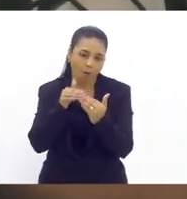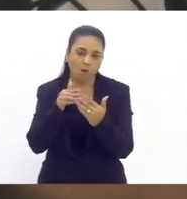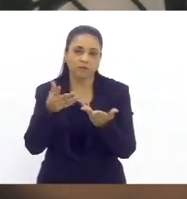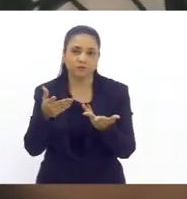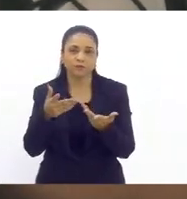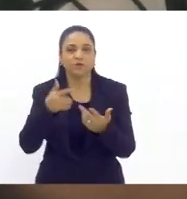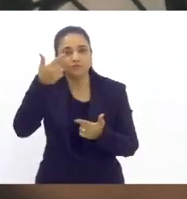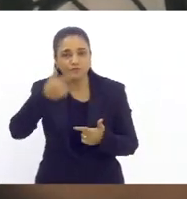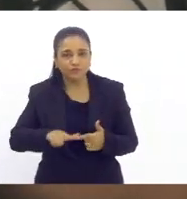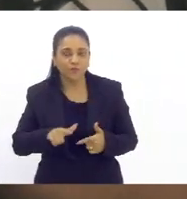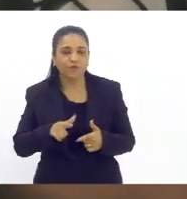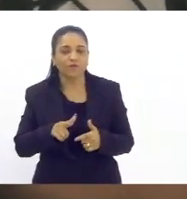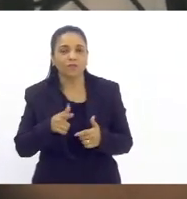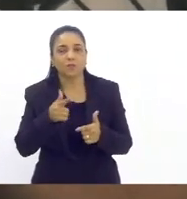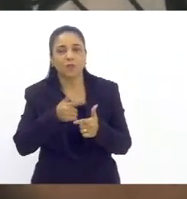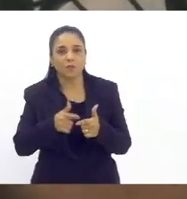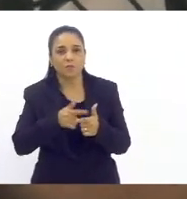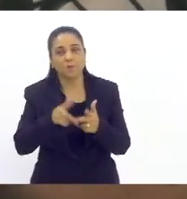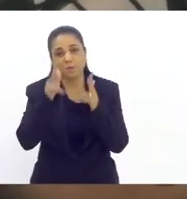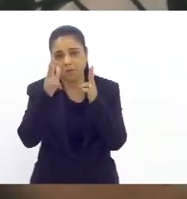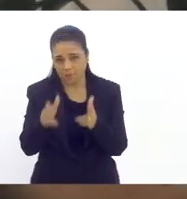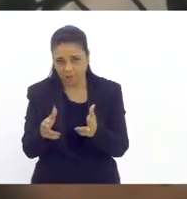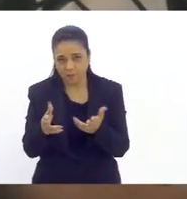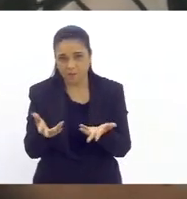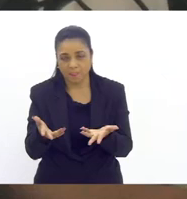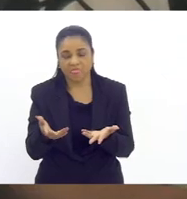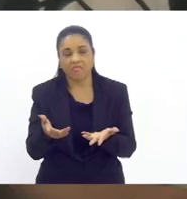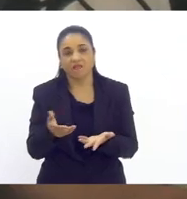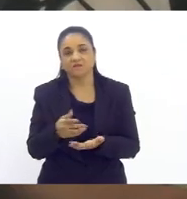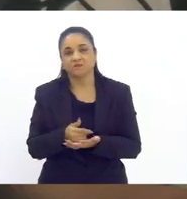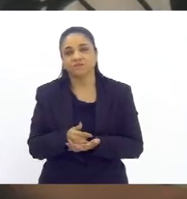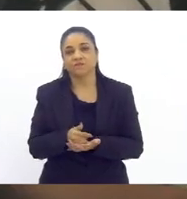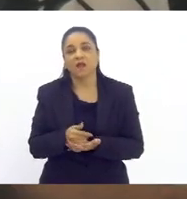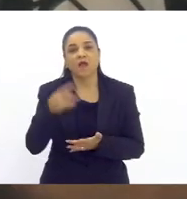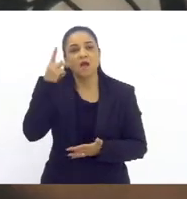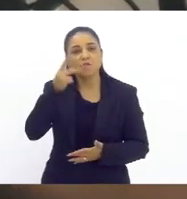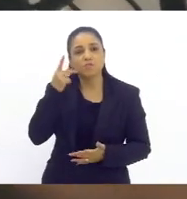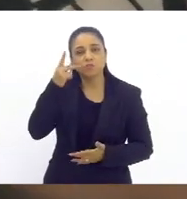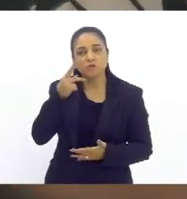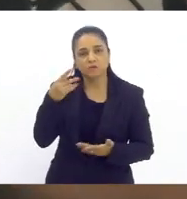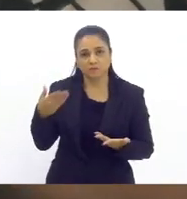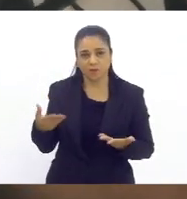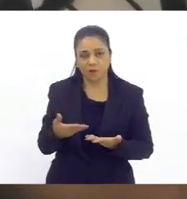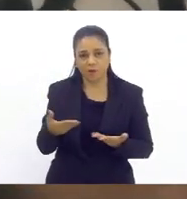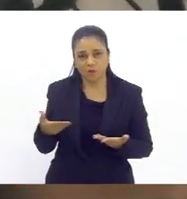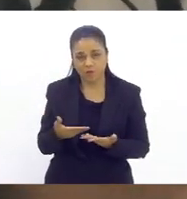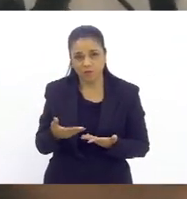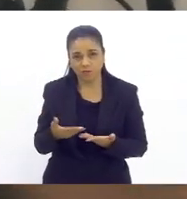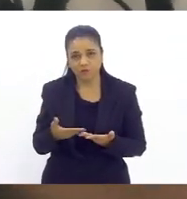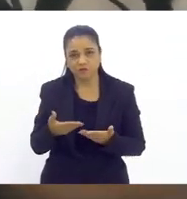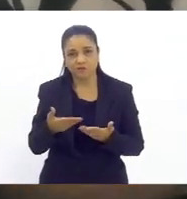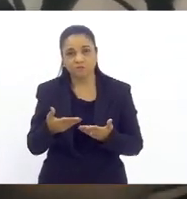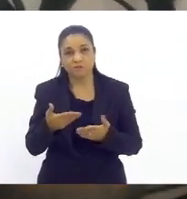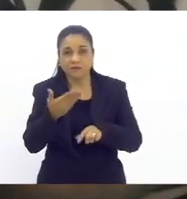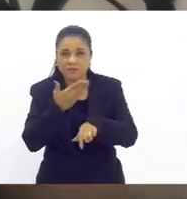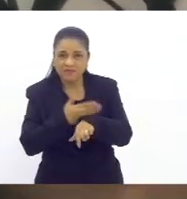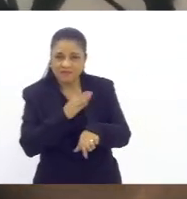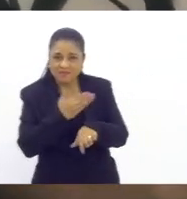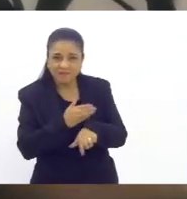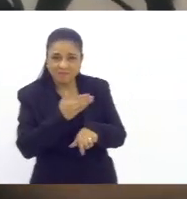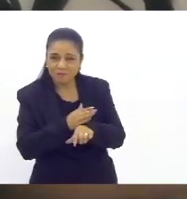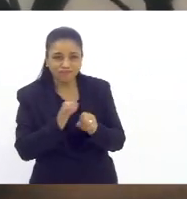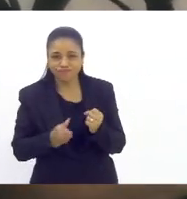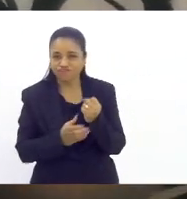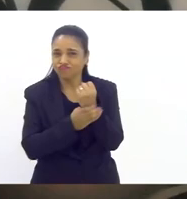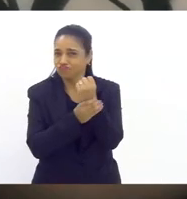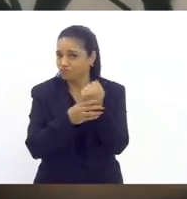vou repetir né mas eu acho que está colocada aqui né o quanto que essa política atual ela na prática não promove a segurança